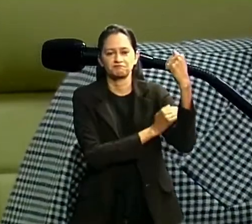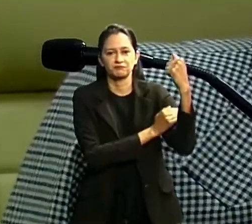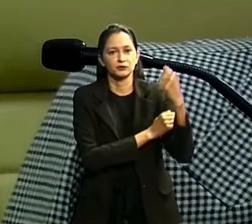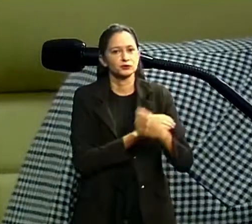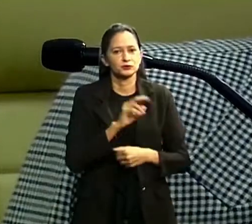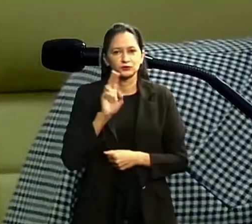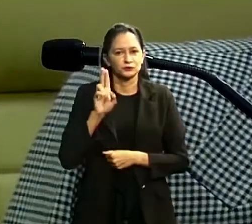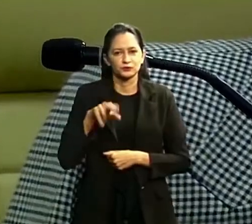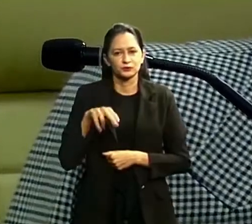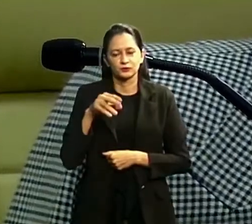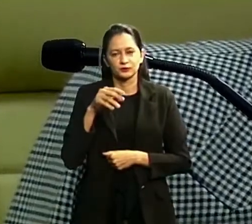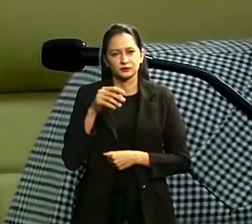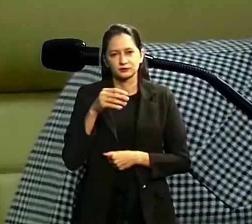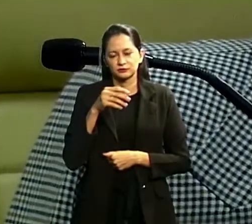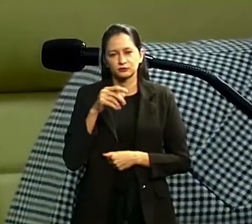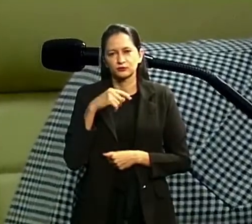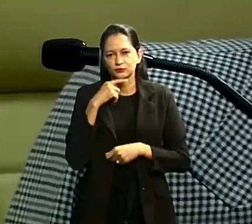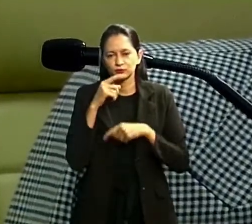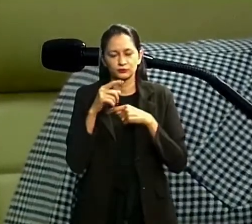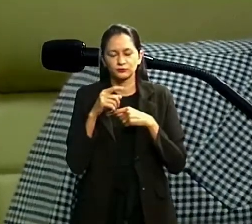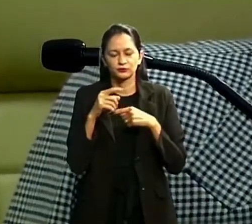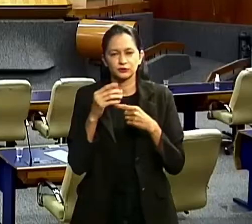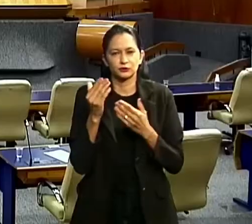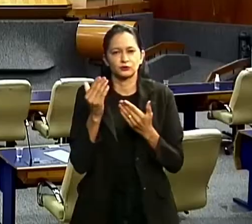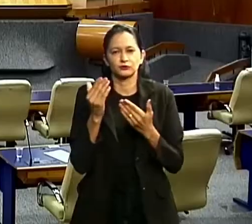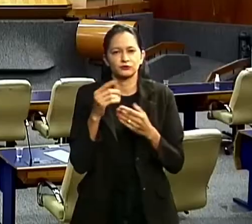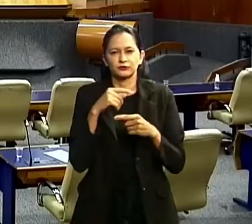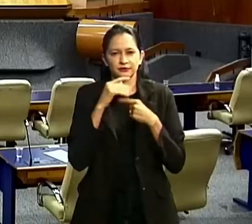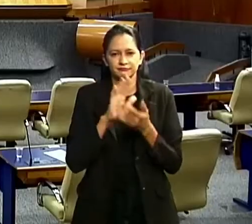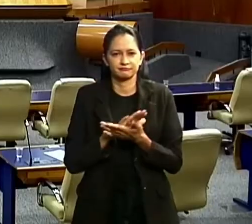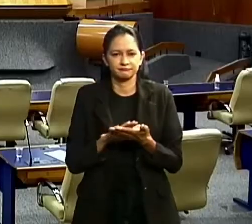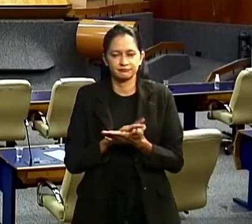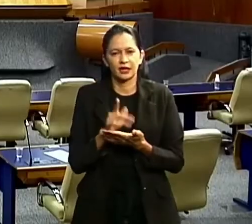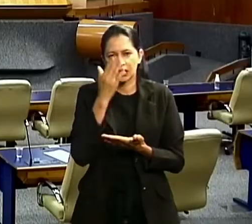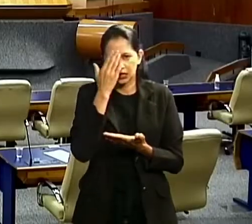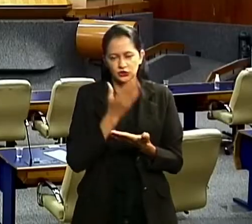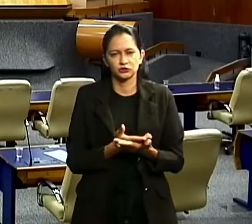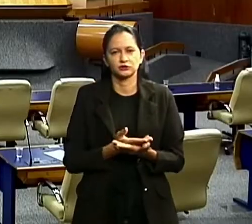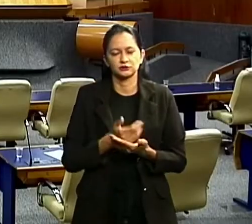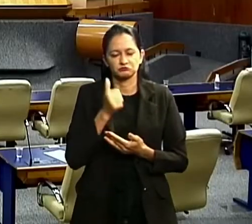nunca duvide disso, sempre. Pode colocar aí, gente.